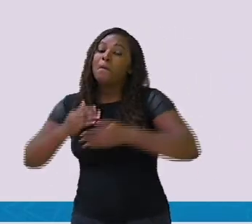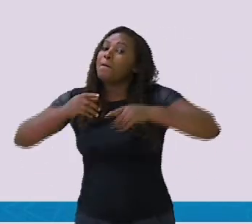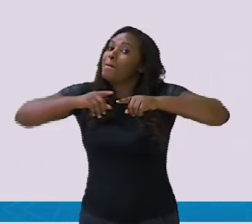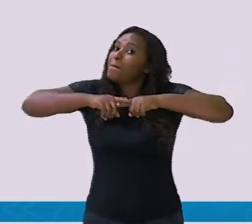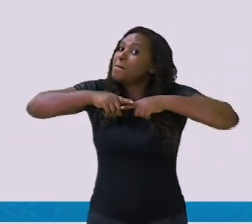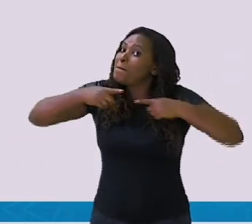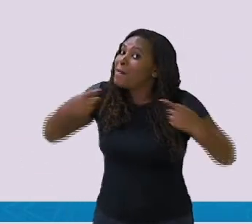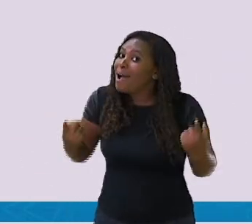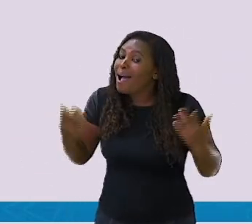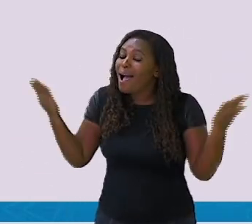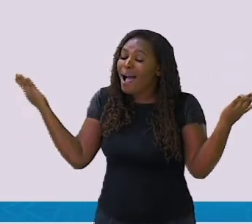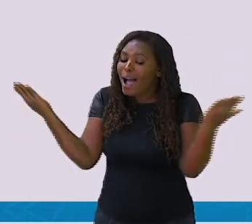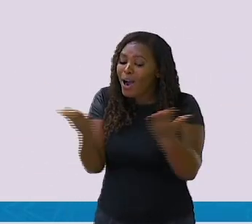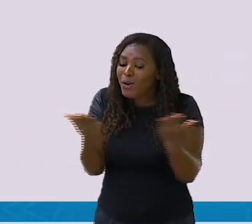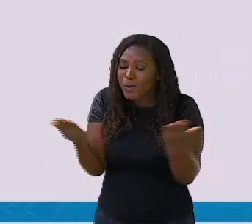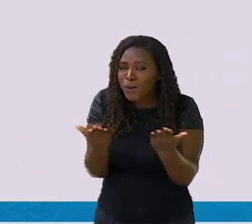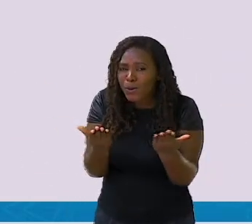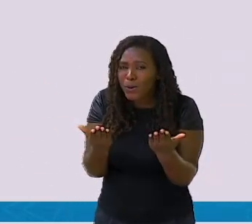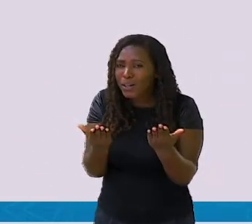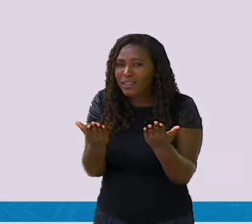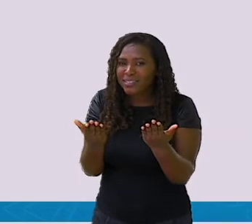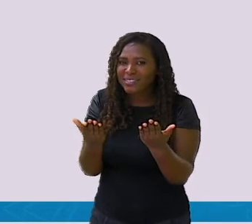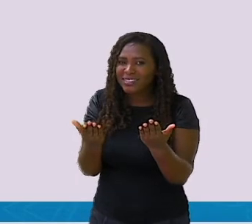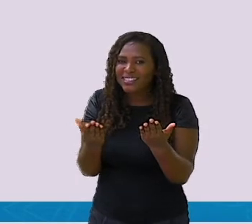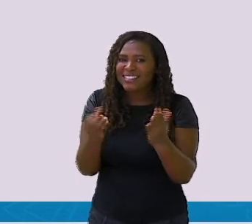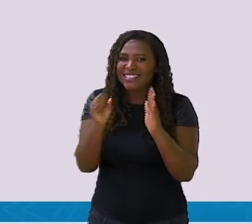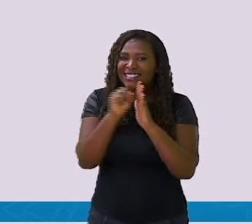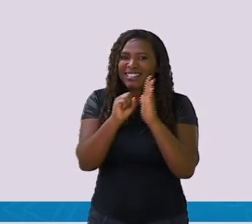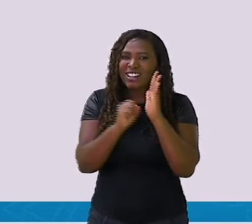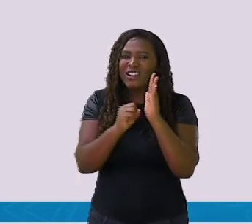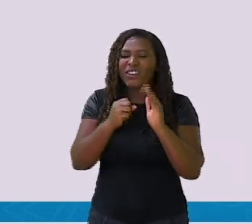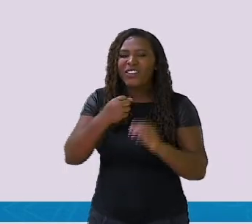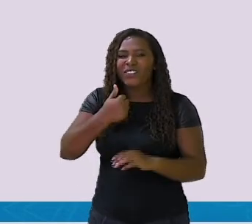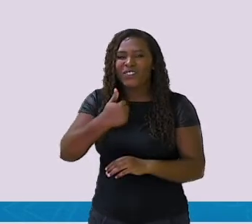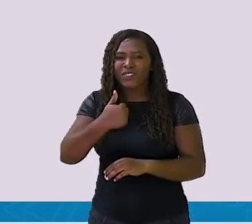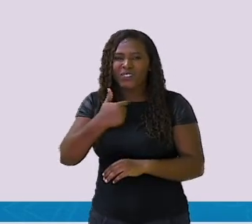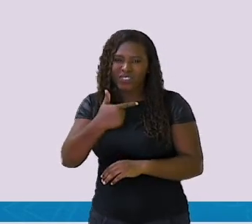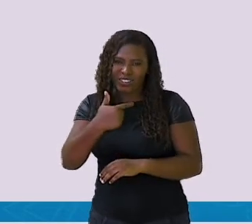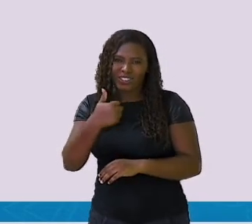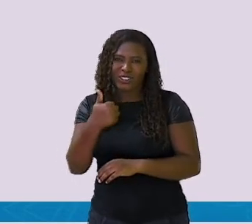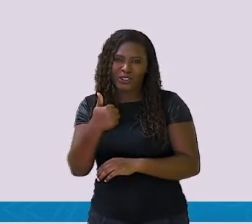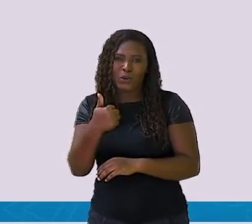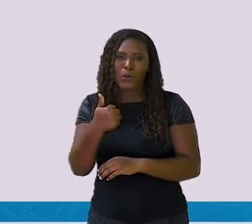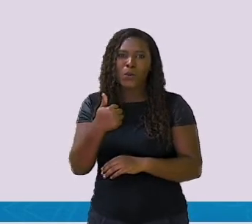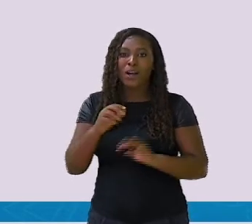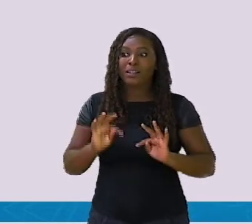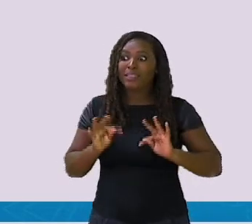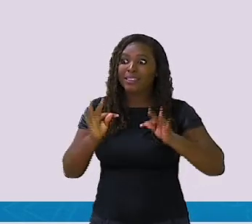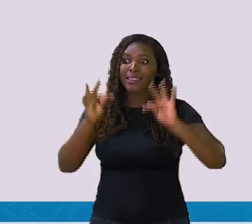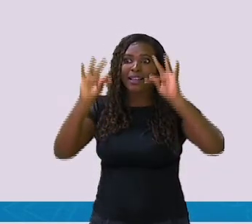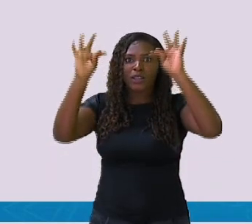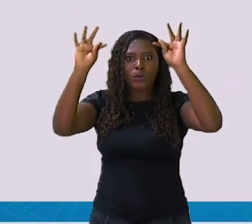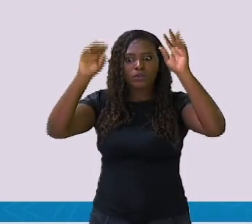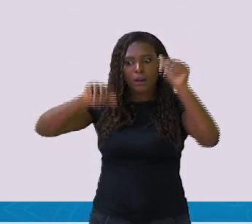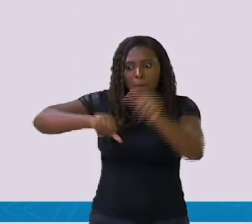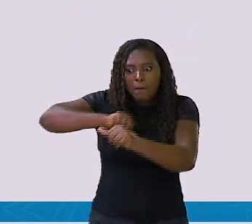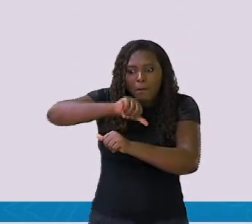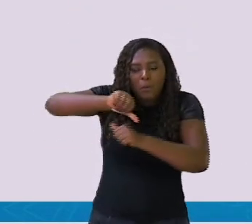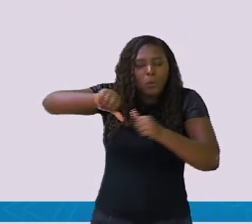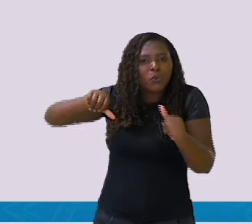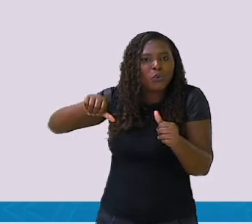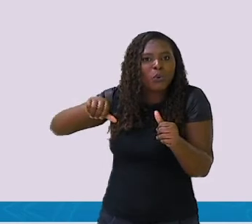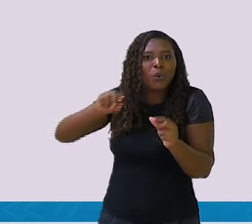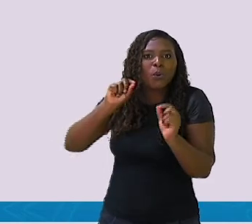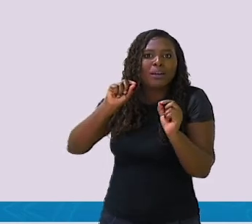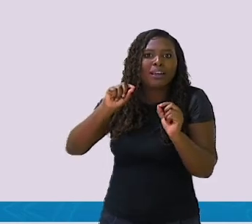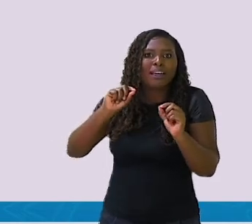a tecnologia e a aceleração dos meios de comunicação ela veio para mudar totalmente essa formato de